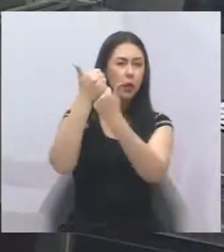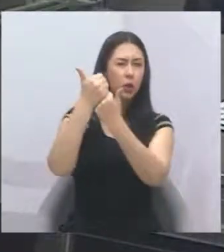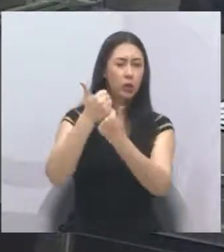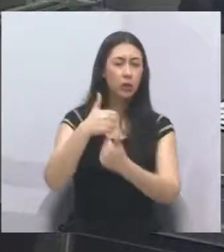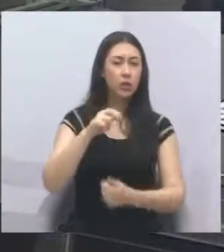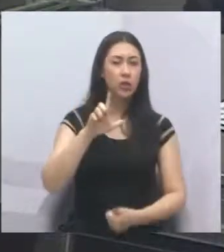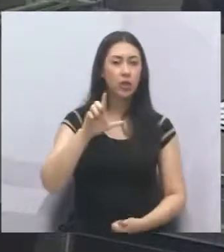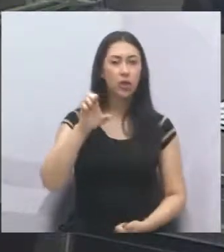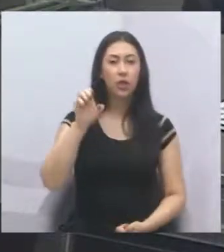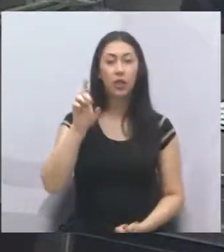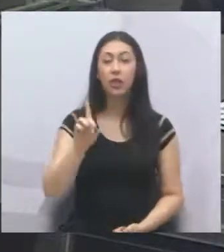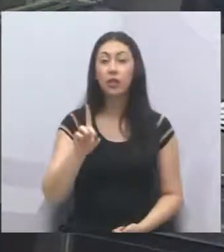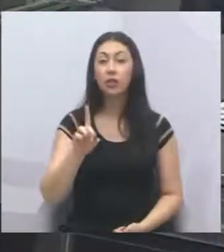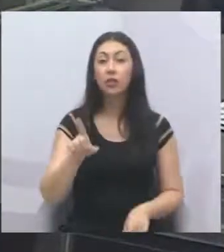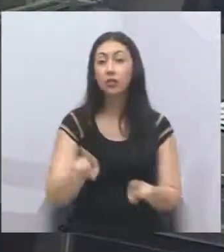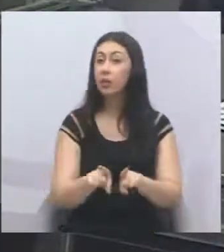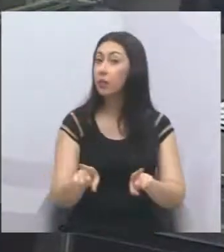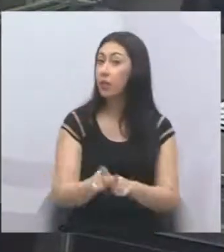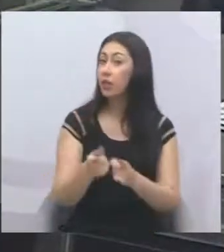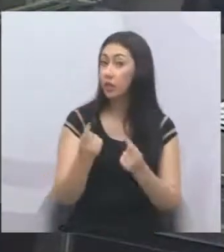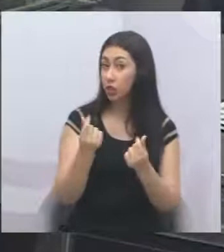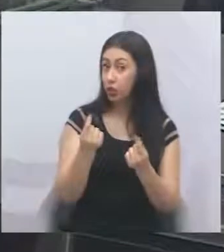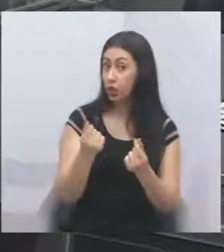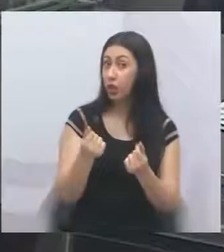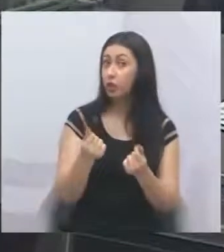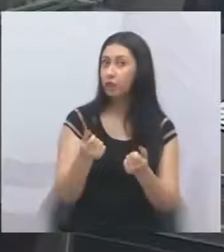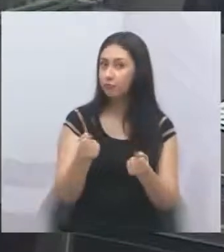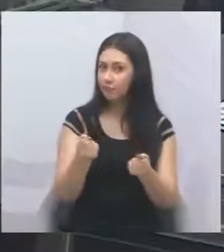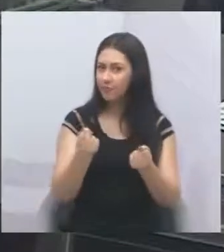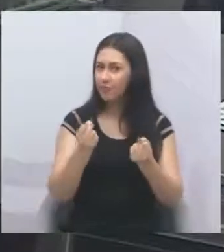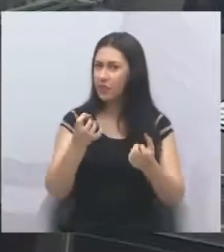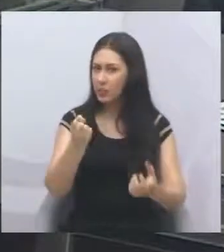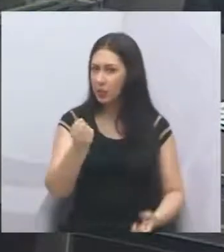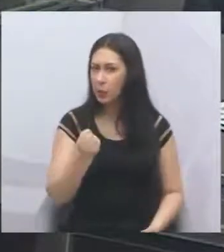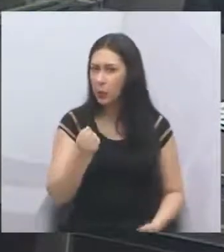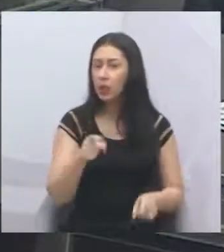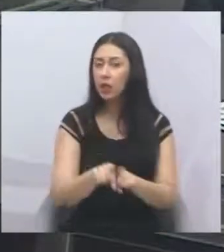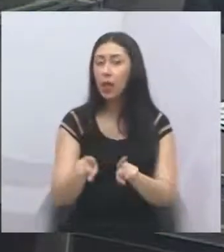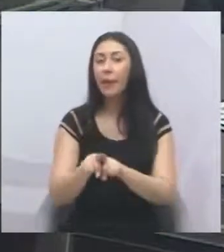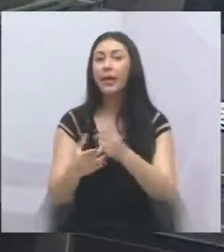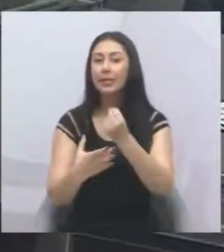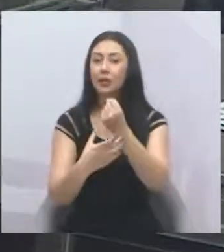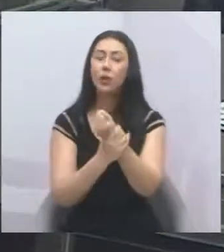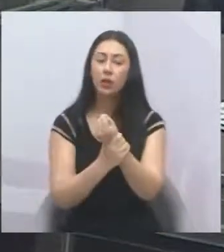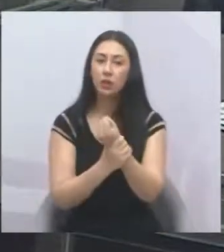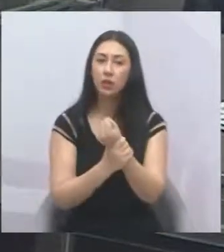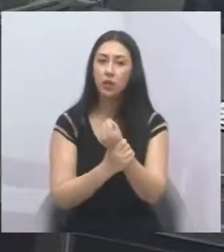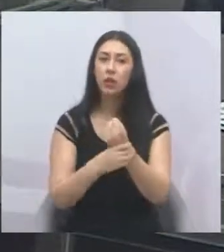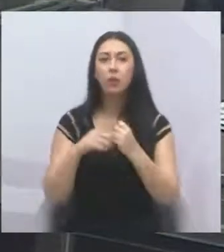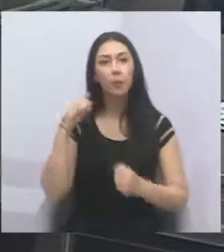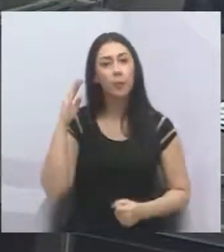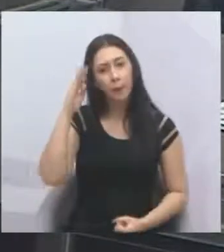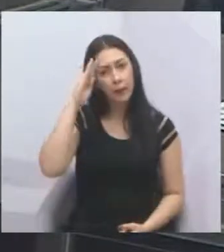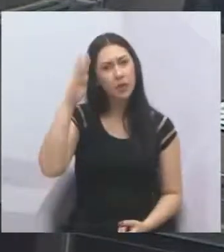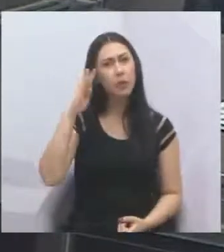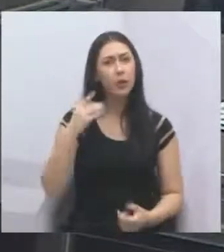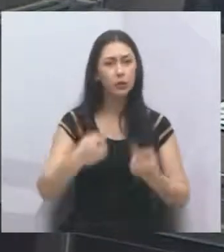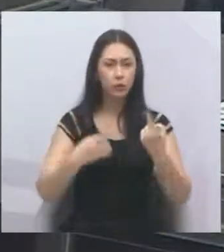lâmpadas de LED, nós falamos de economia e de segurança, que são os pontos principais a serem discutidos. Sou